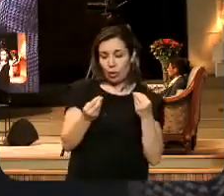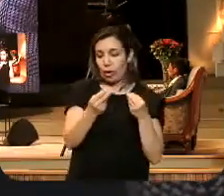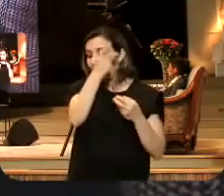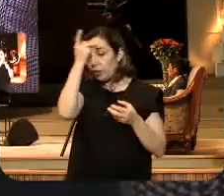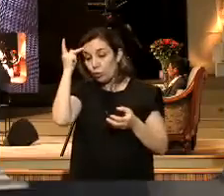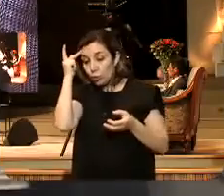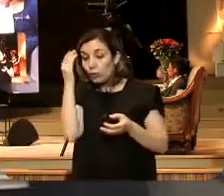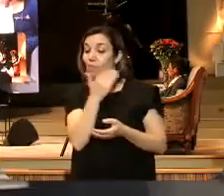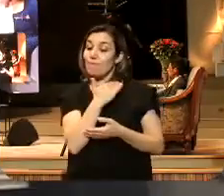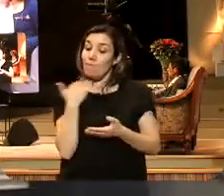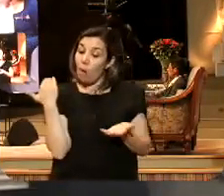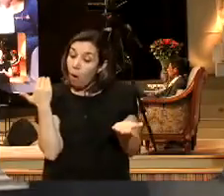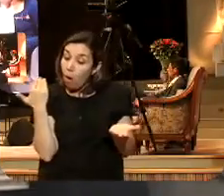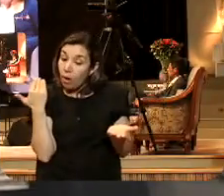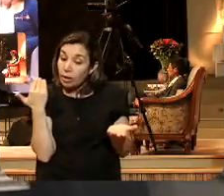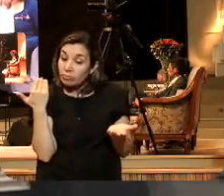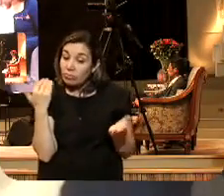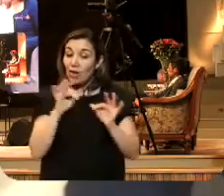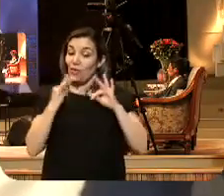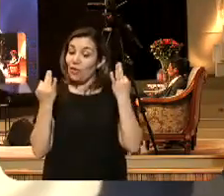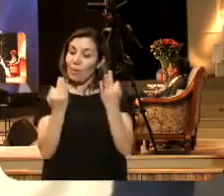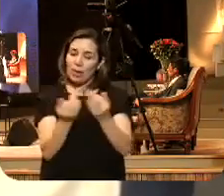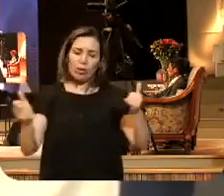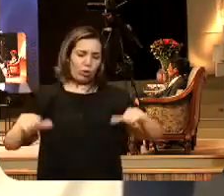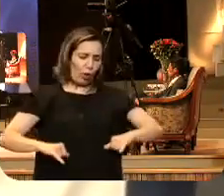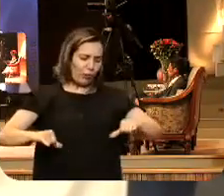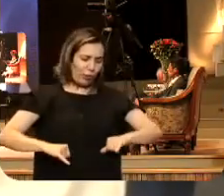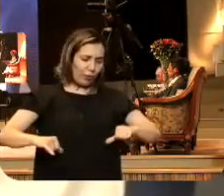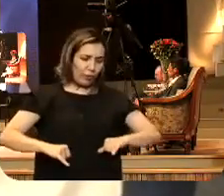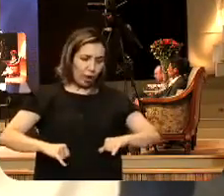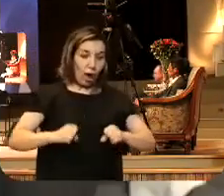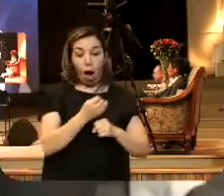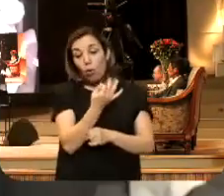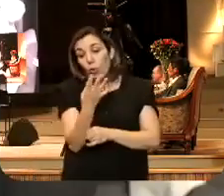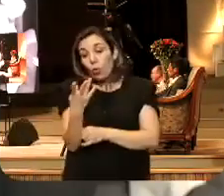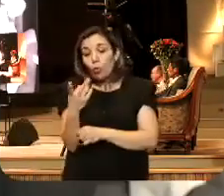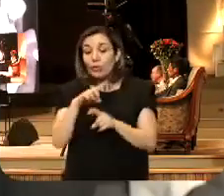amavam, daqueles que nem puderam conhecer quem tanto os amaria,